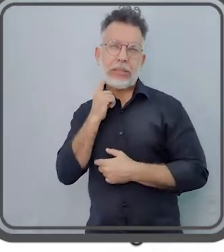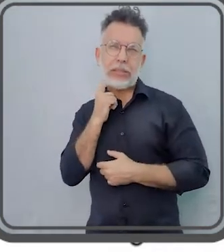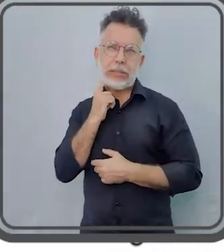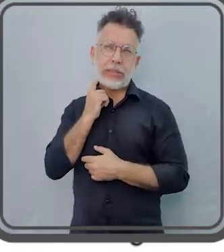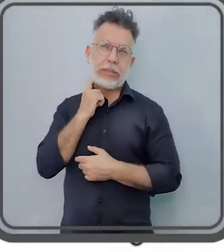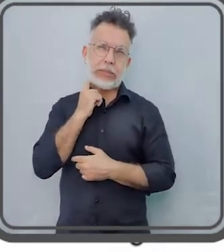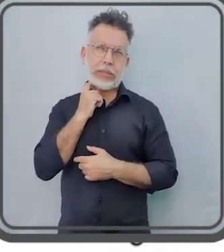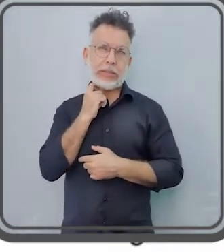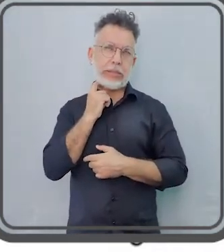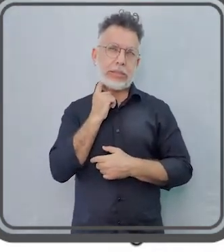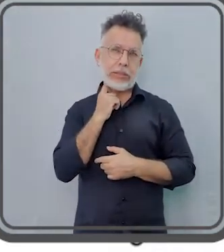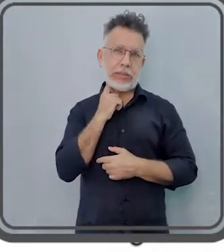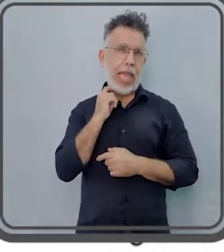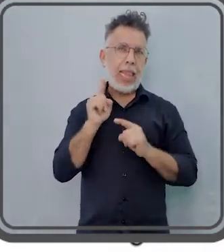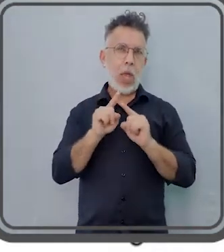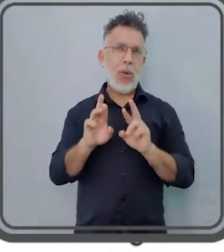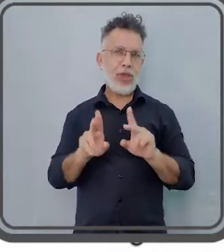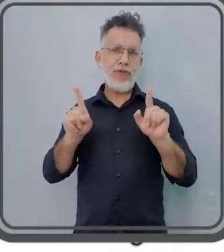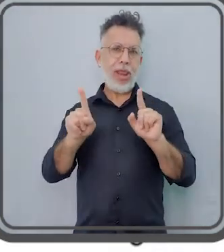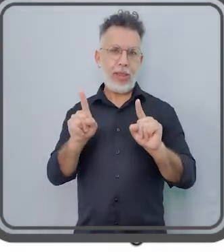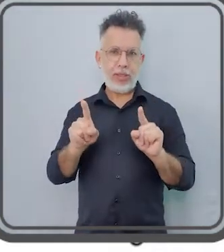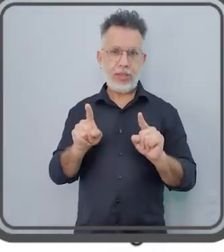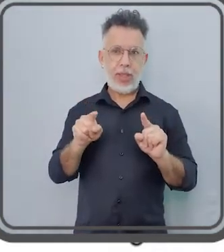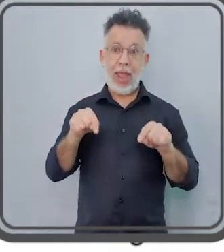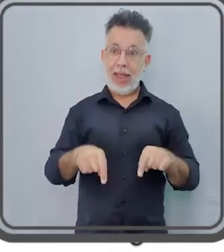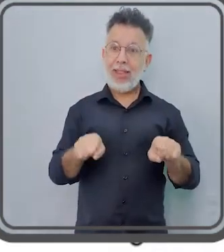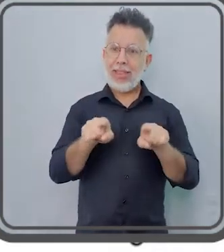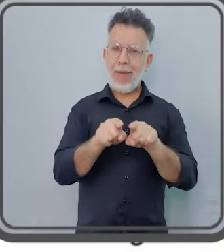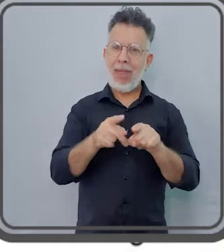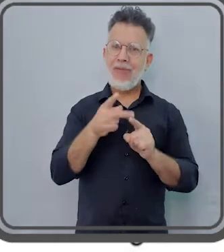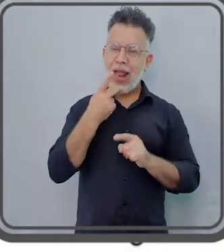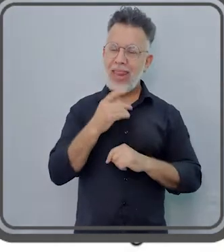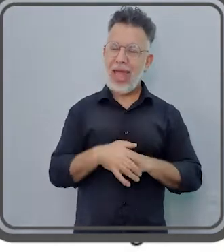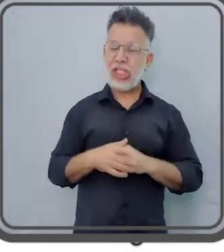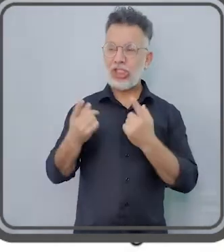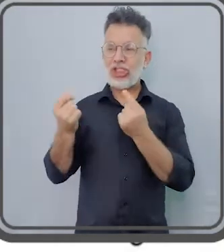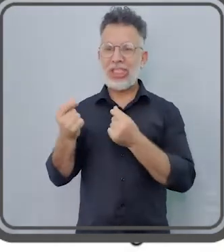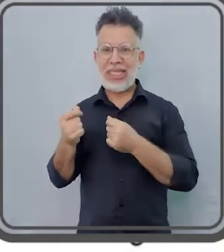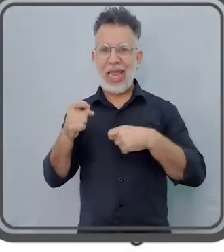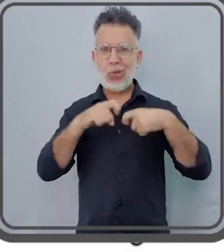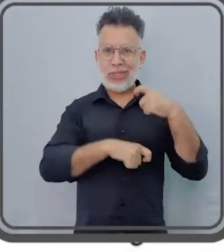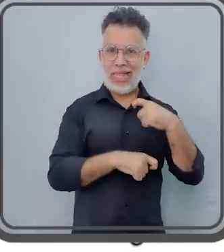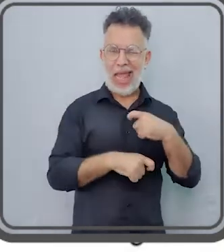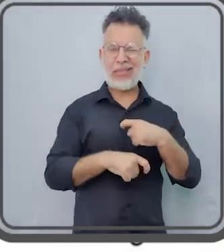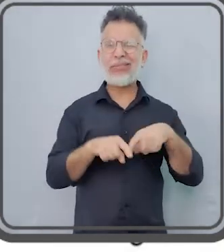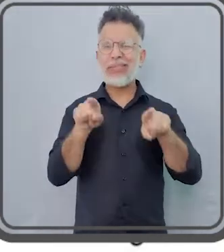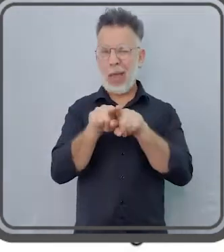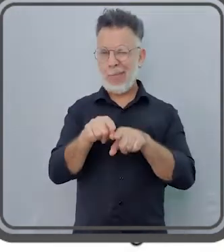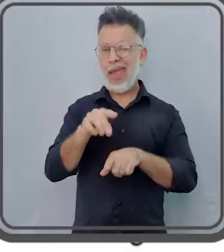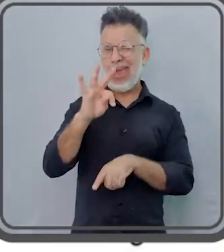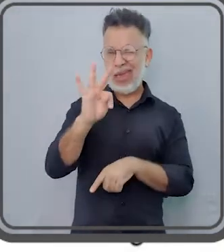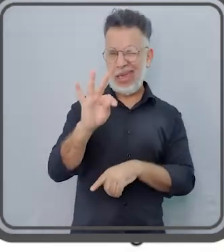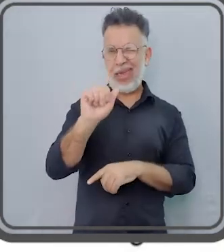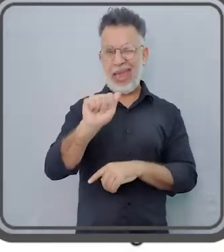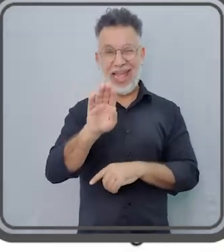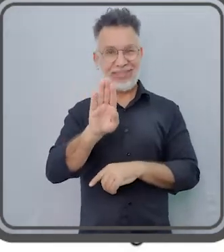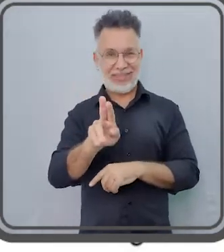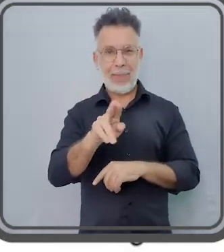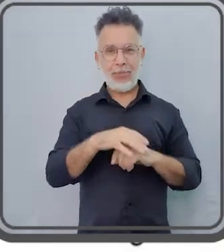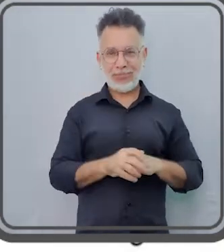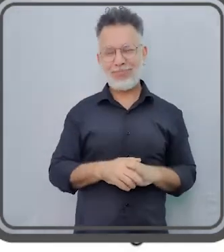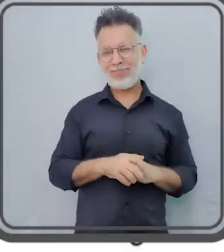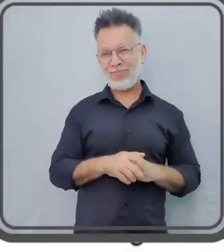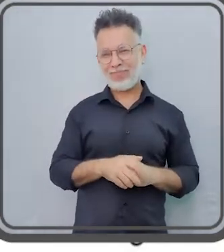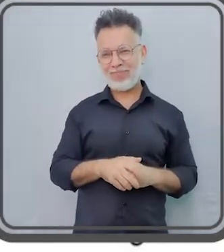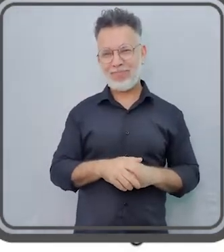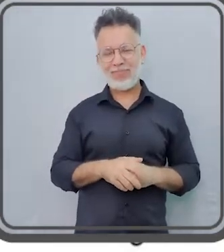outra. Cabe falar que também dinheiro e sexo é tabu, né? Isso é tão tabu quanto sexo. Esse dinheiro é tão tabu quanto sexo.